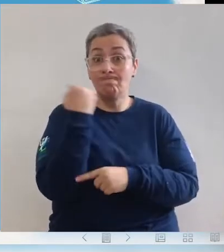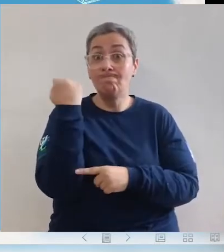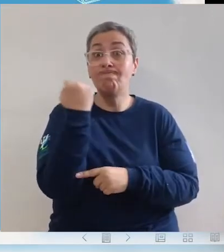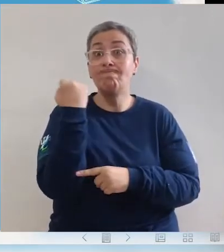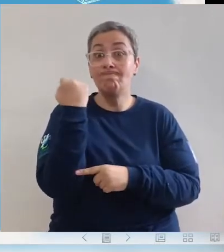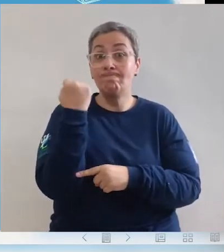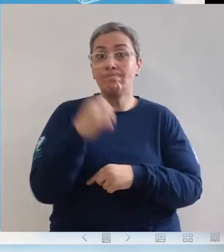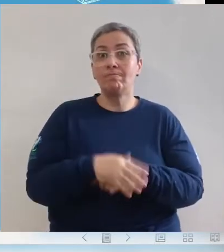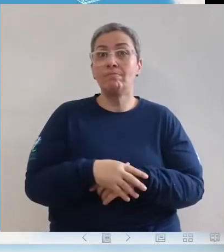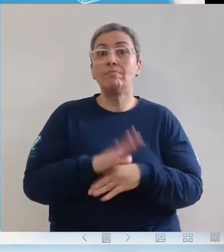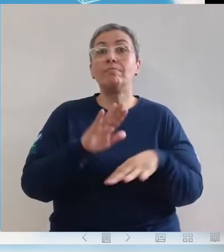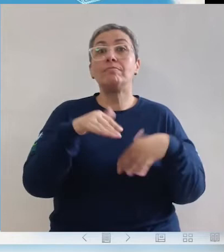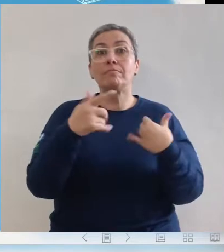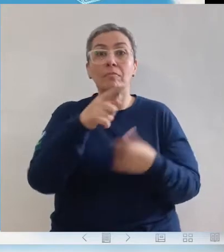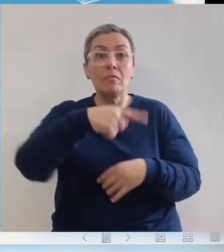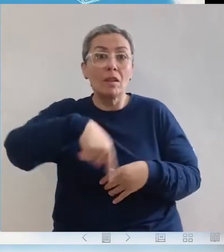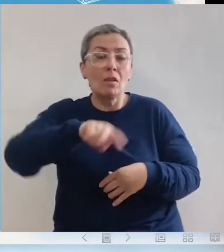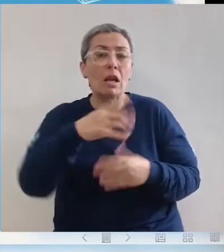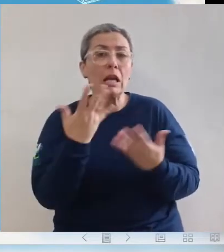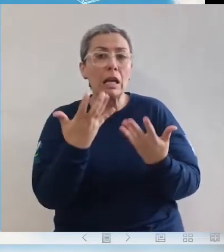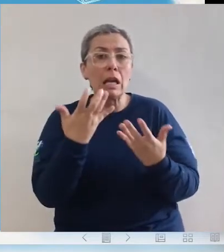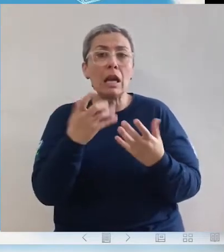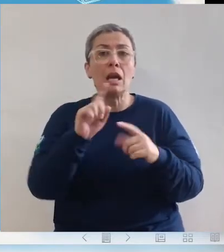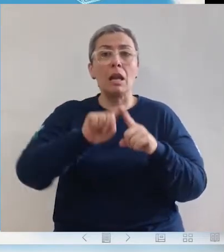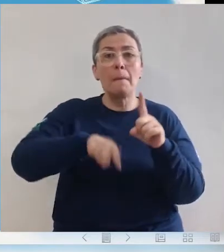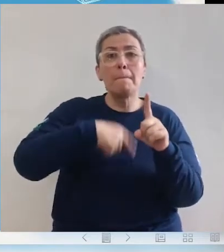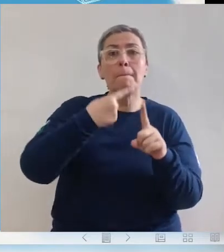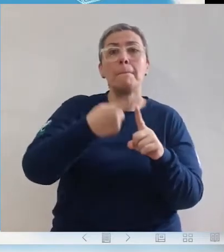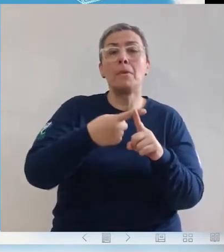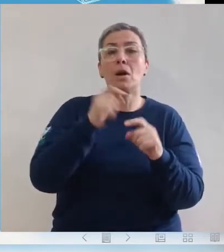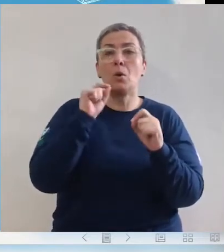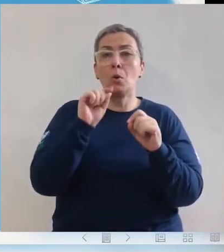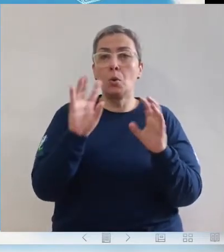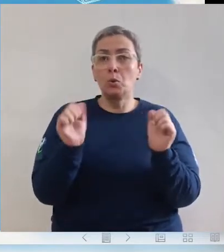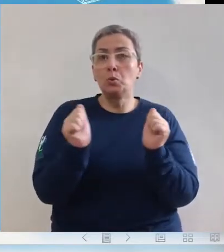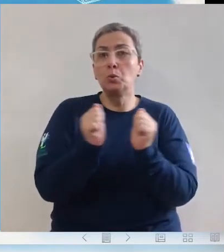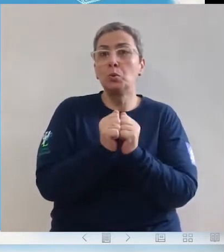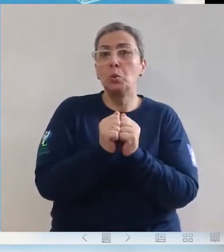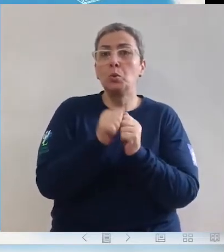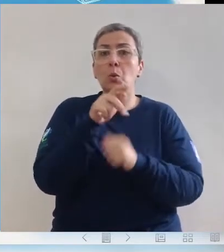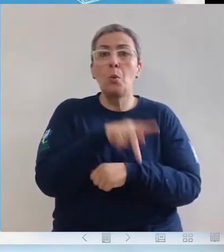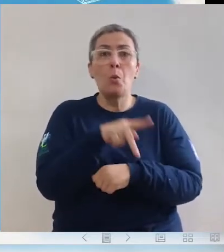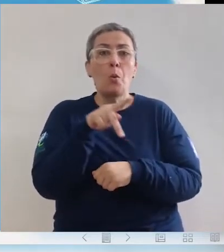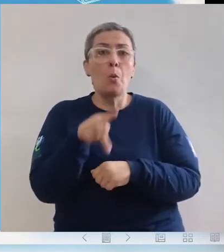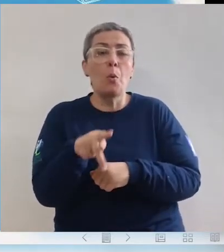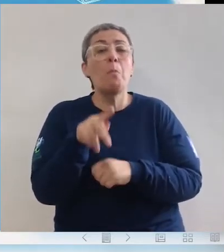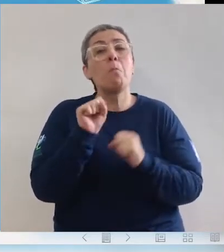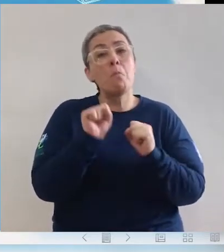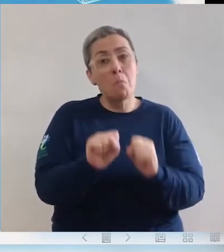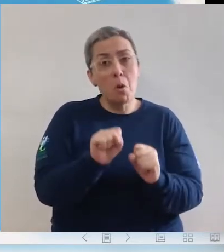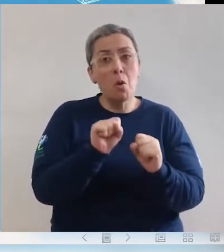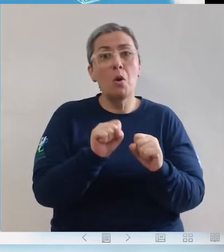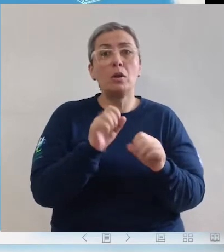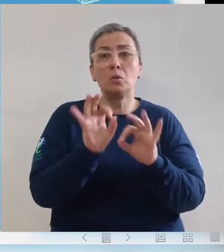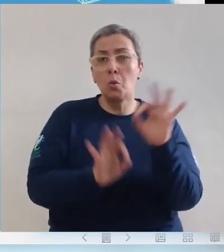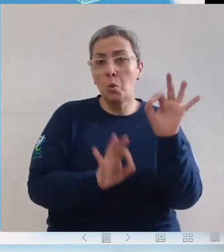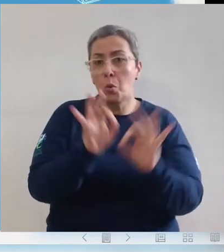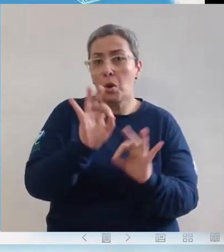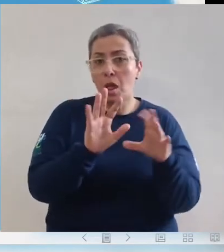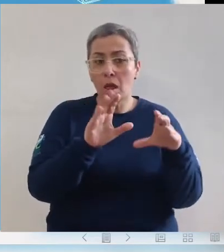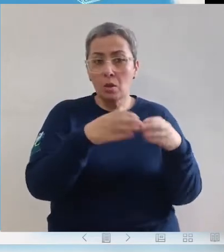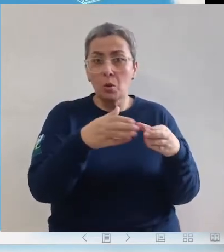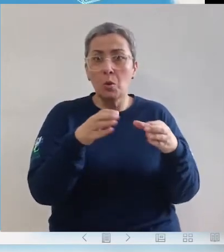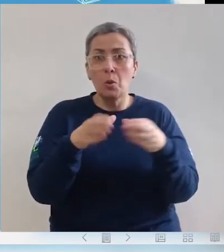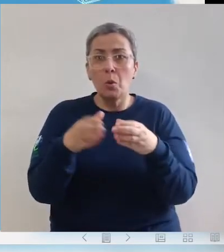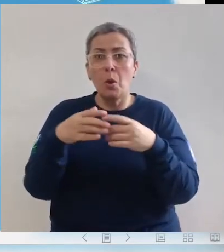grave? Se vocês quiserem ir além, juntamente com os professores, vocês podem